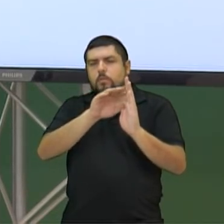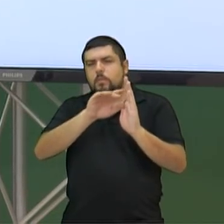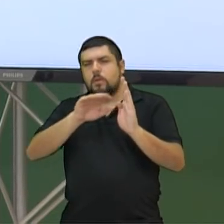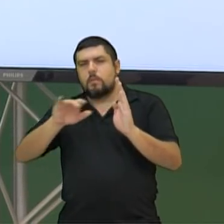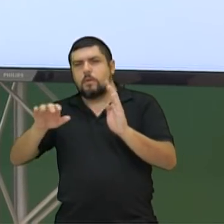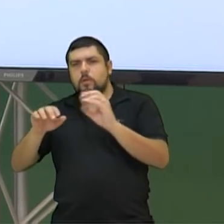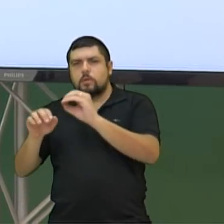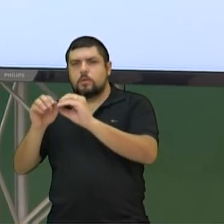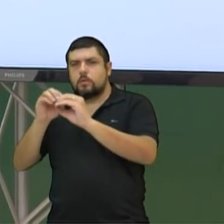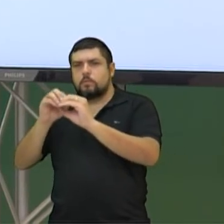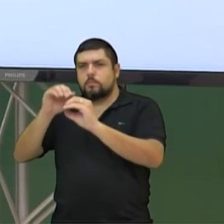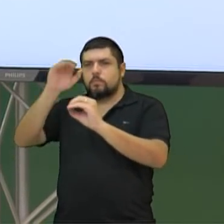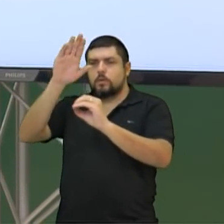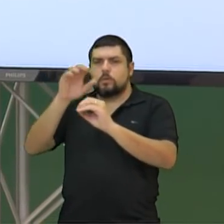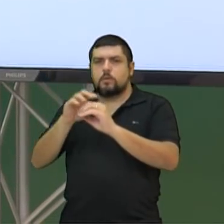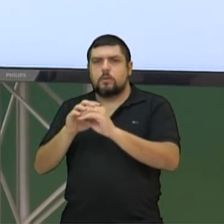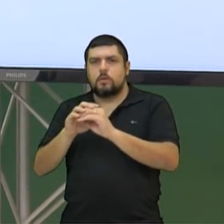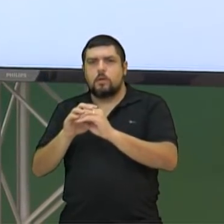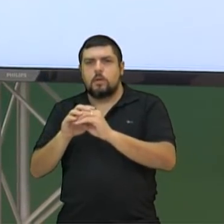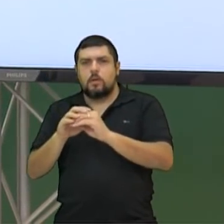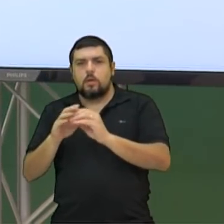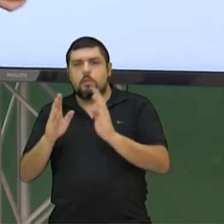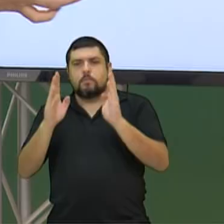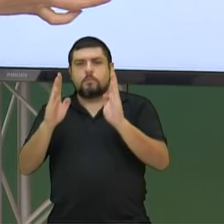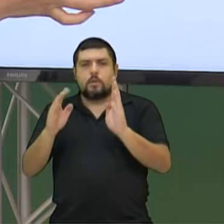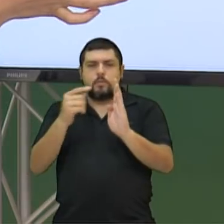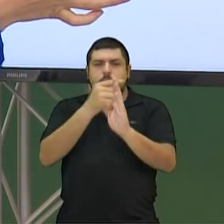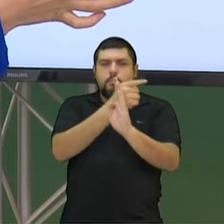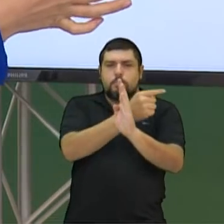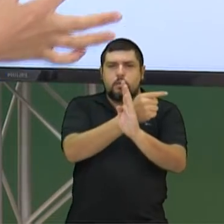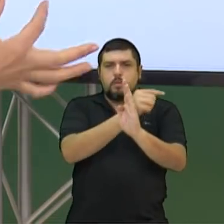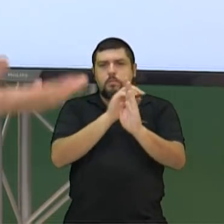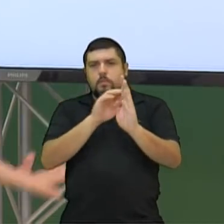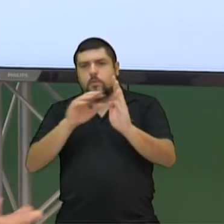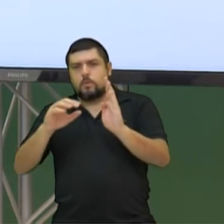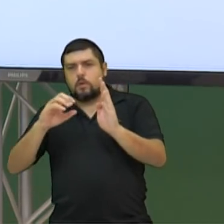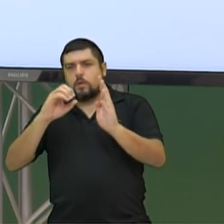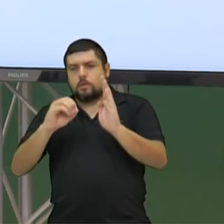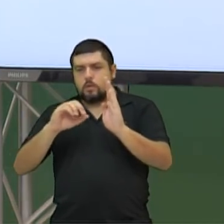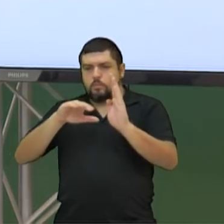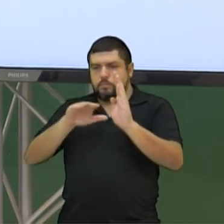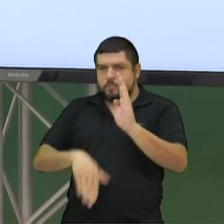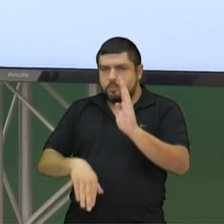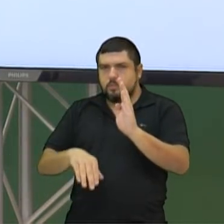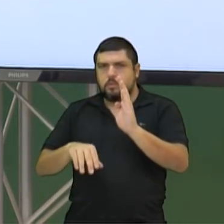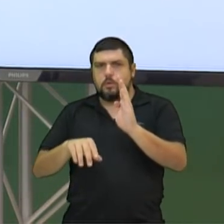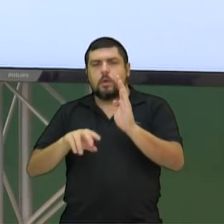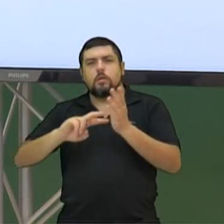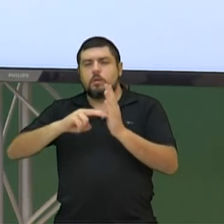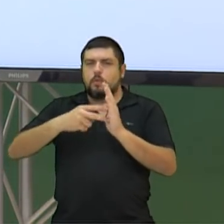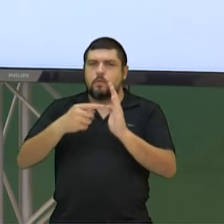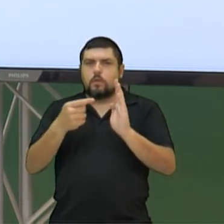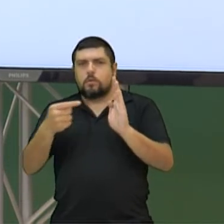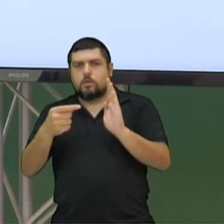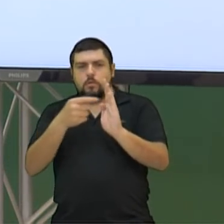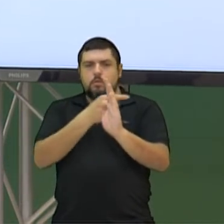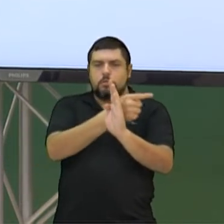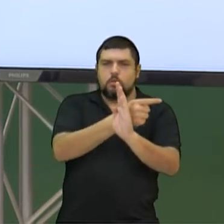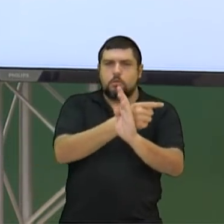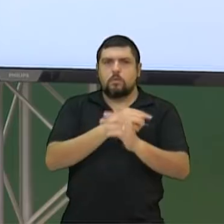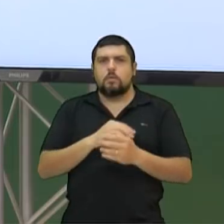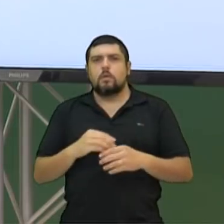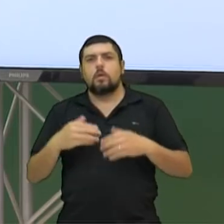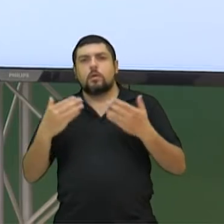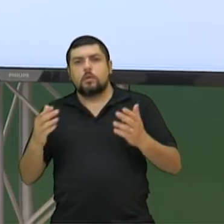a função se o que estava dentro do módulo for menor do que zero, tá? Então, eu mantenho, se for